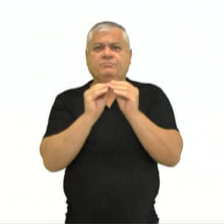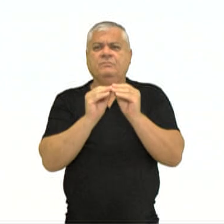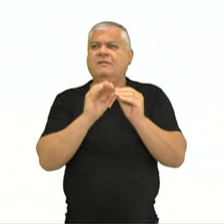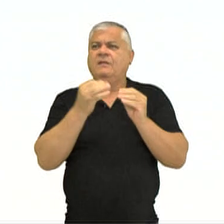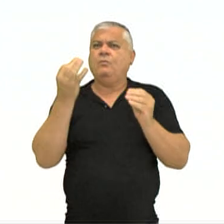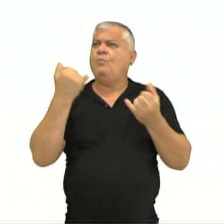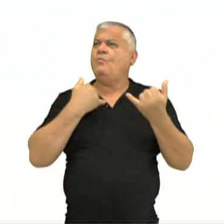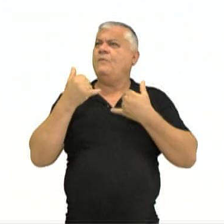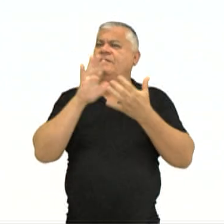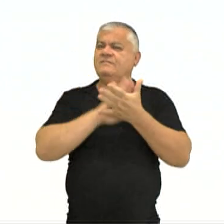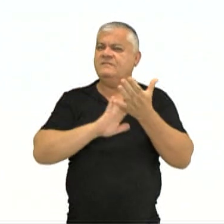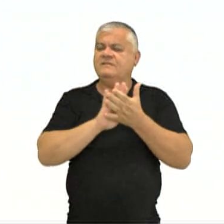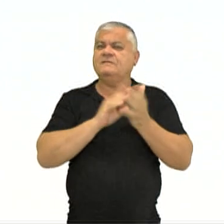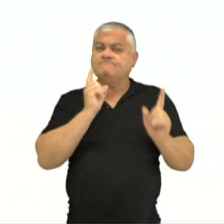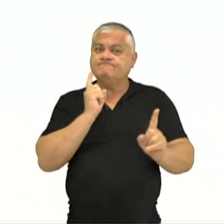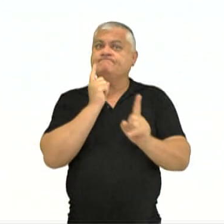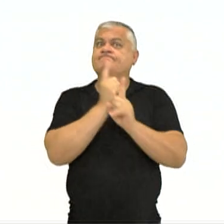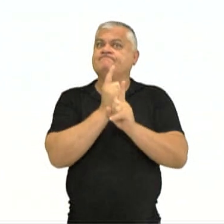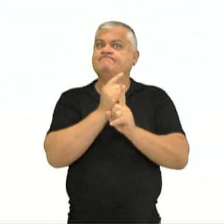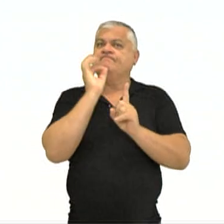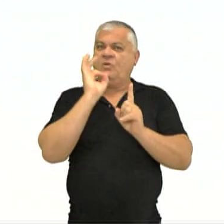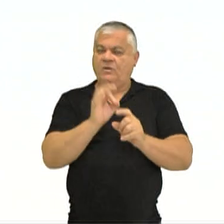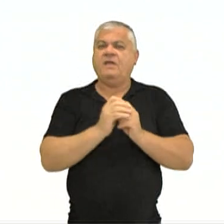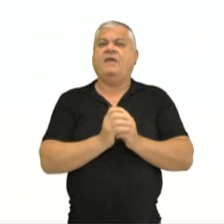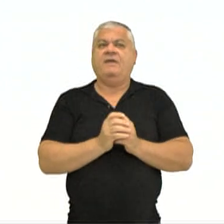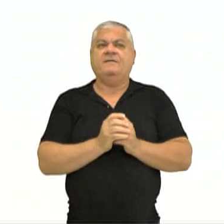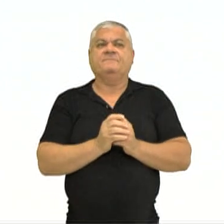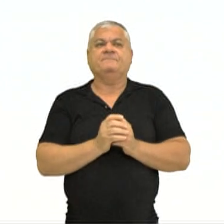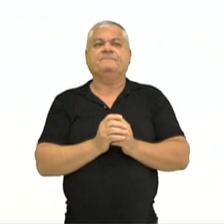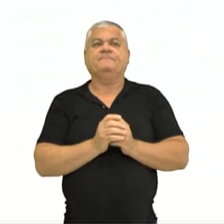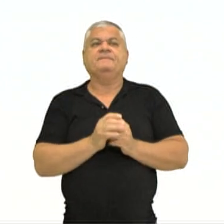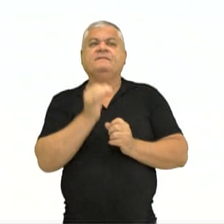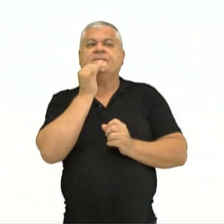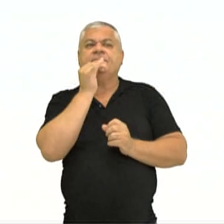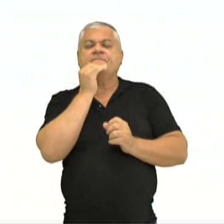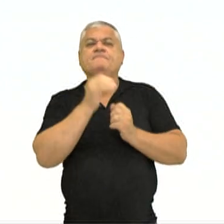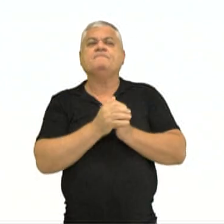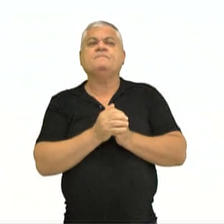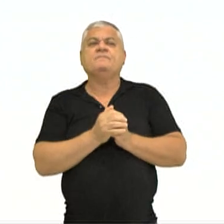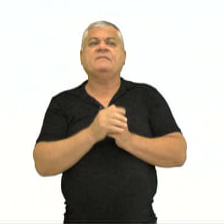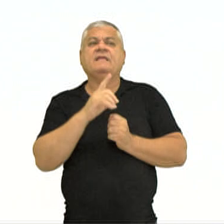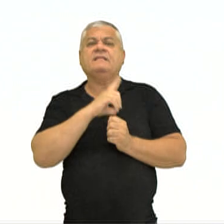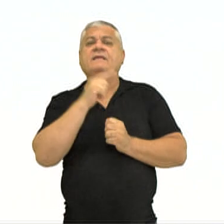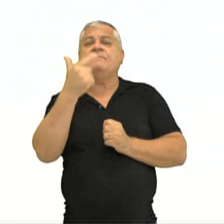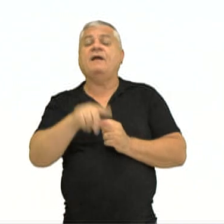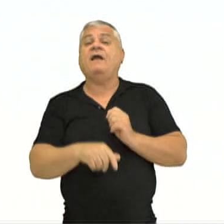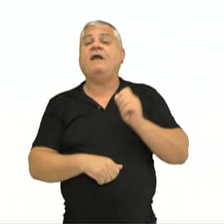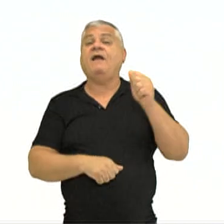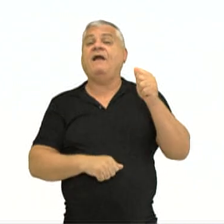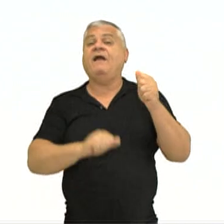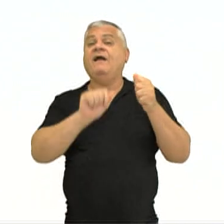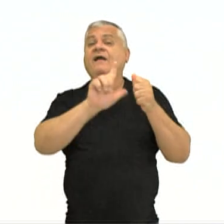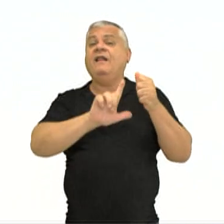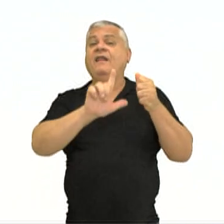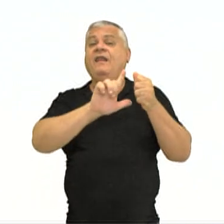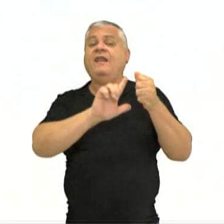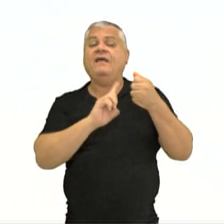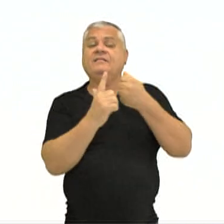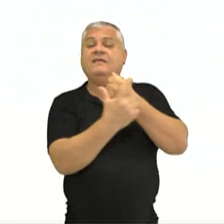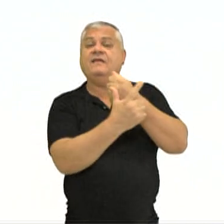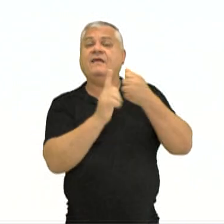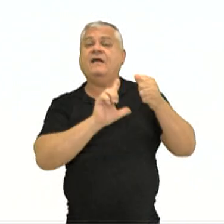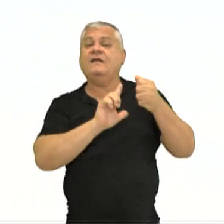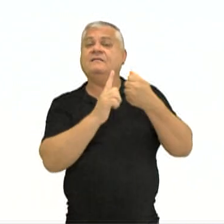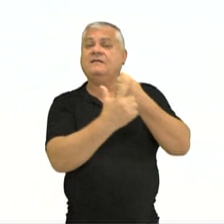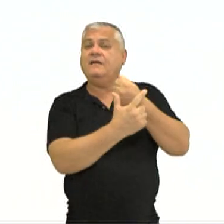Então, agora nós temos já mais um dado para poder resolver. Mas nós temos outro dado que foi fornecido e a gente não usou ainda,